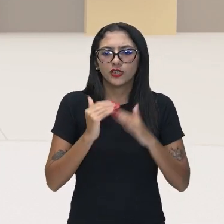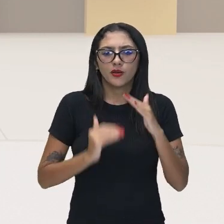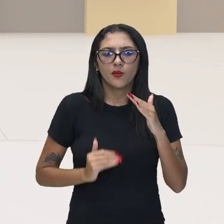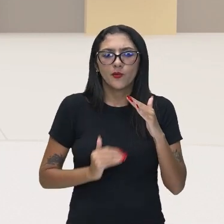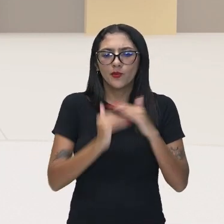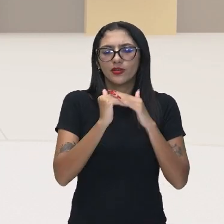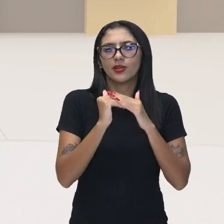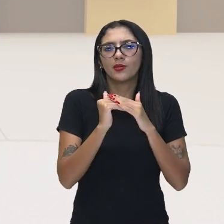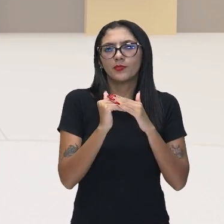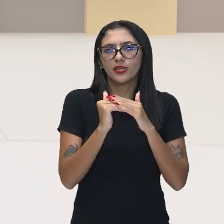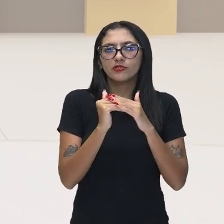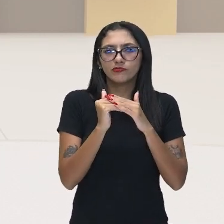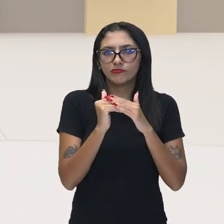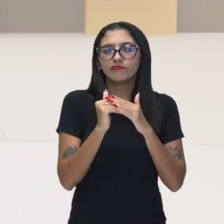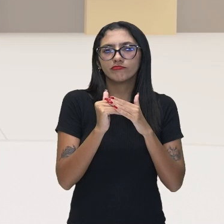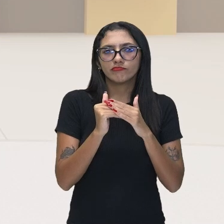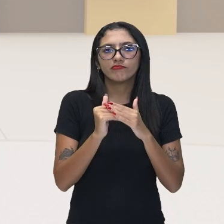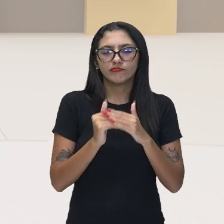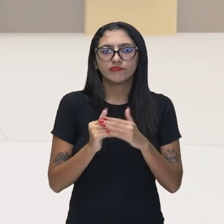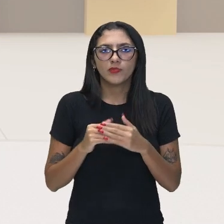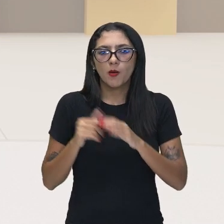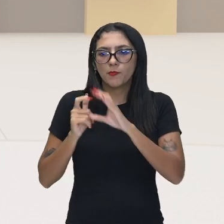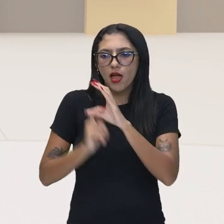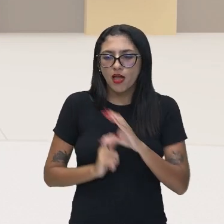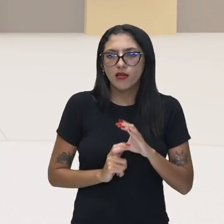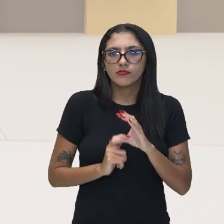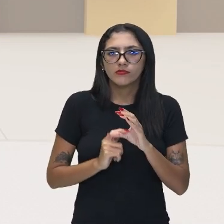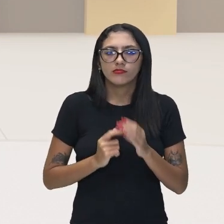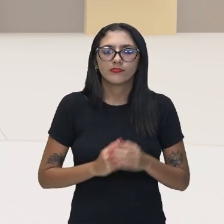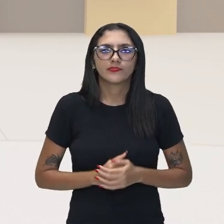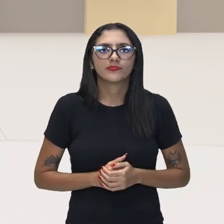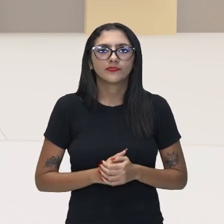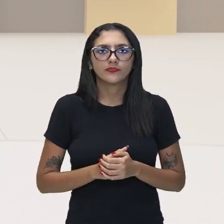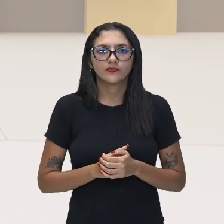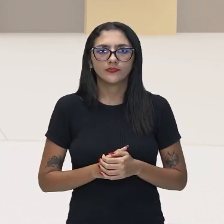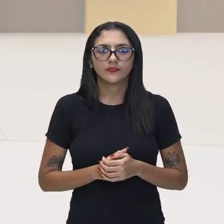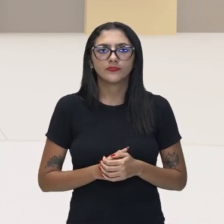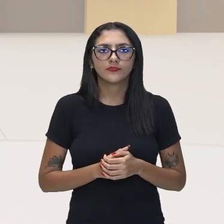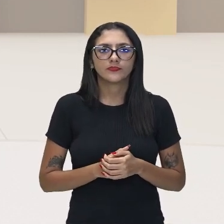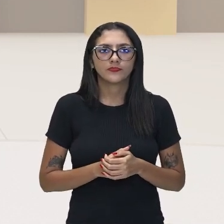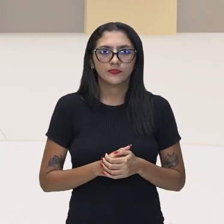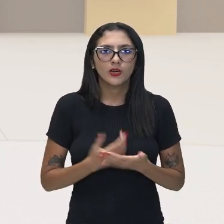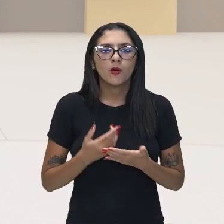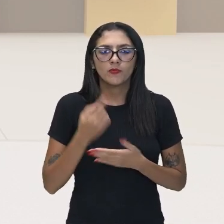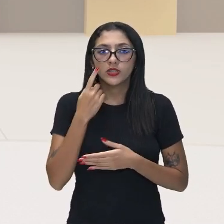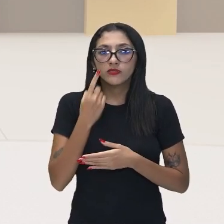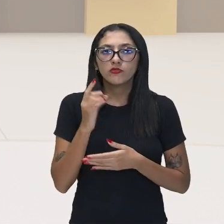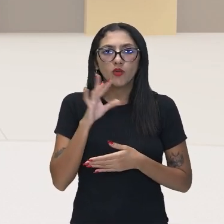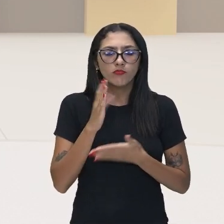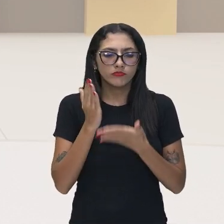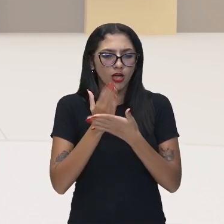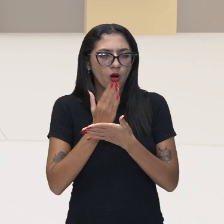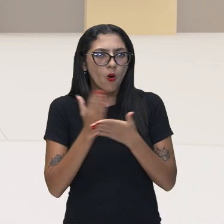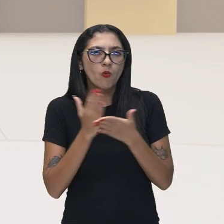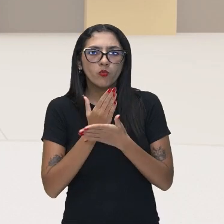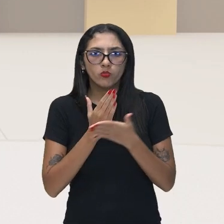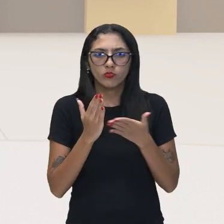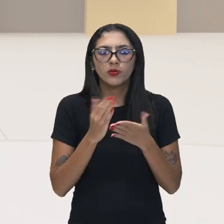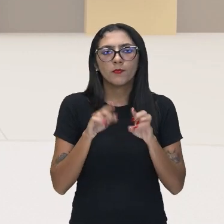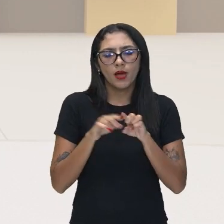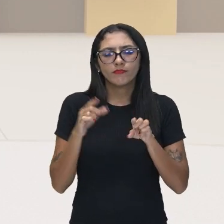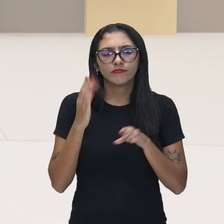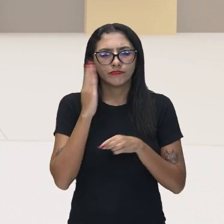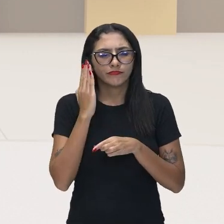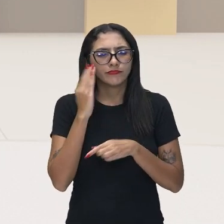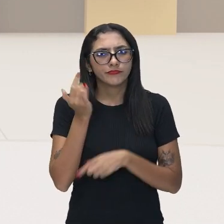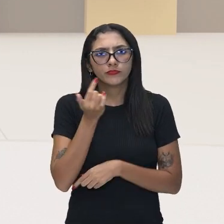valor que pode ser emprestado a você. Então, a gente citou aqui algumas, né, das vantagens e desvantagens, mas existem outras, a gente